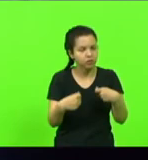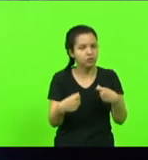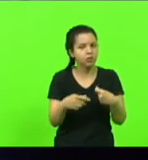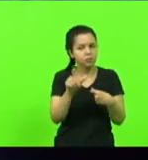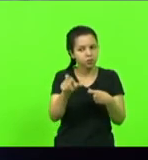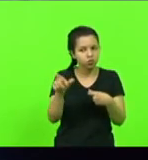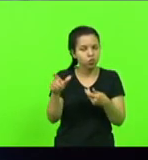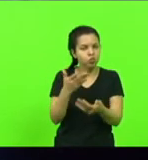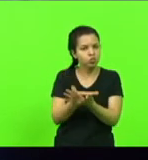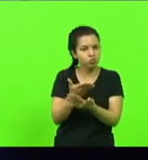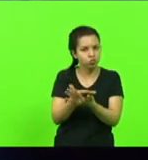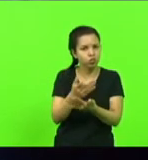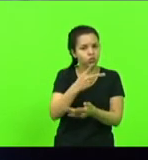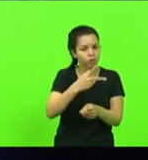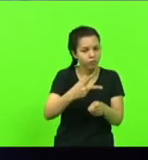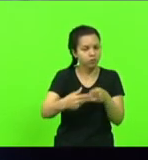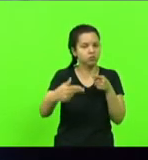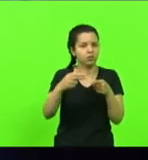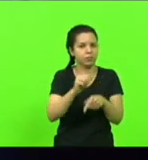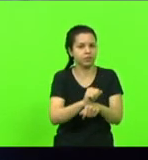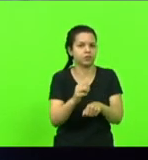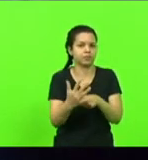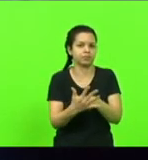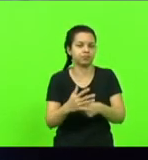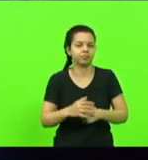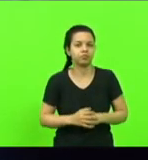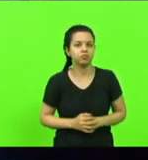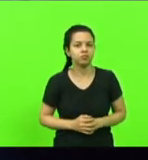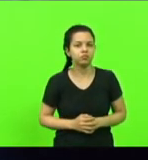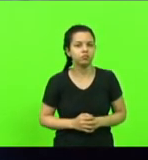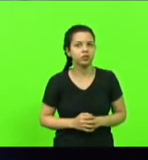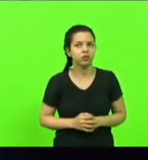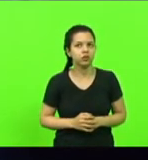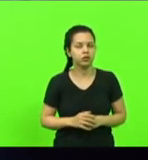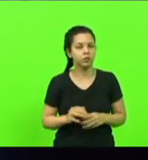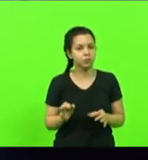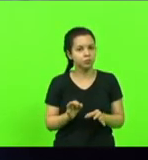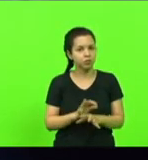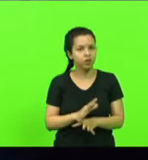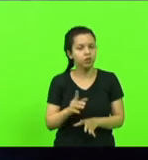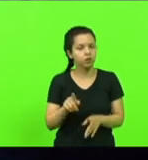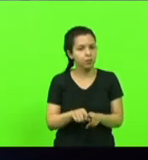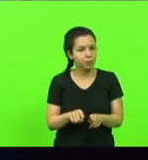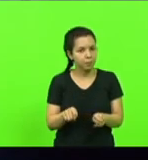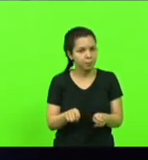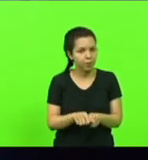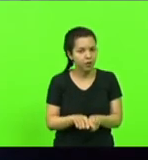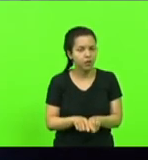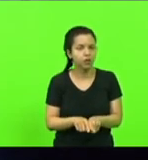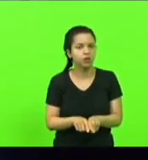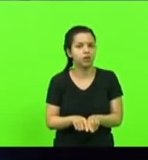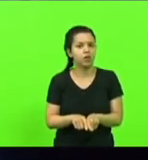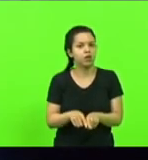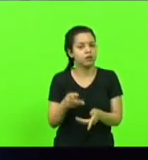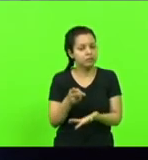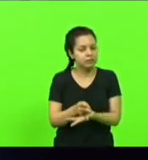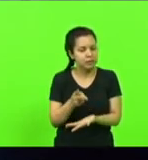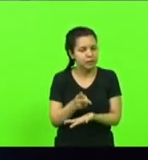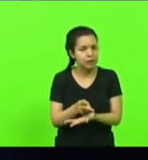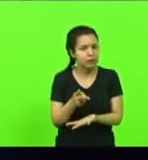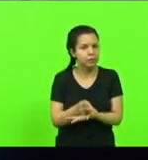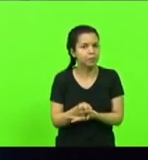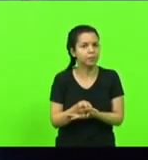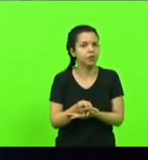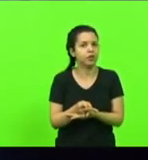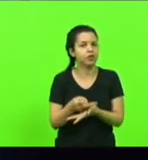fato, essa pandemia. E, por fim, senhor presidente, eu tenho trazido também com frequência a questão aqui das nossas